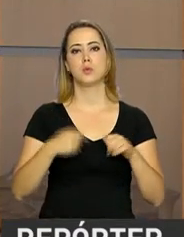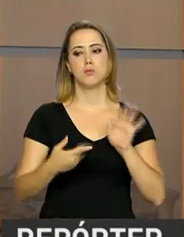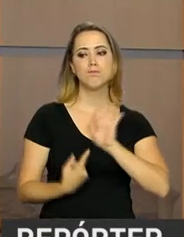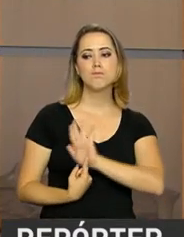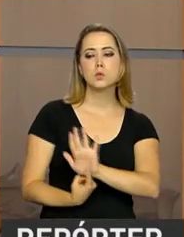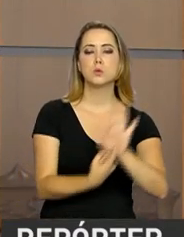mostrar